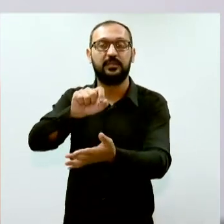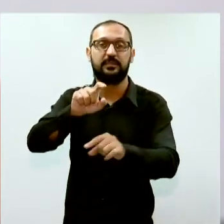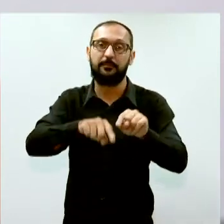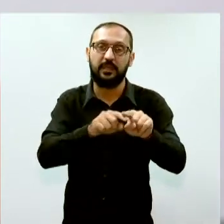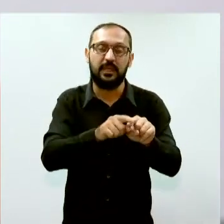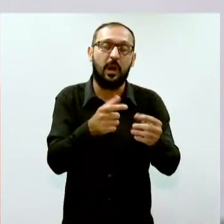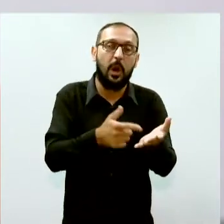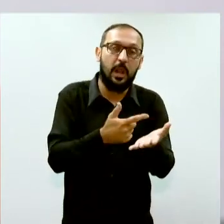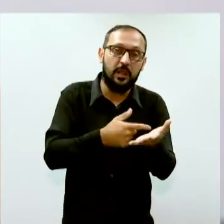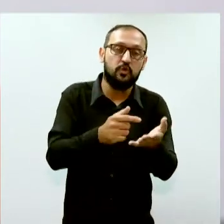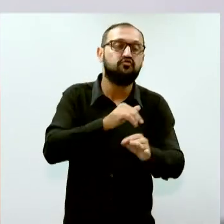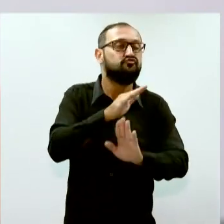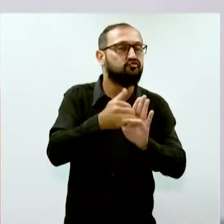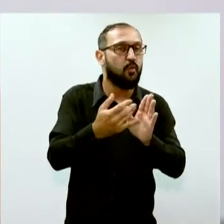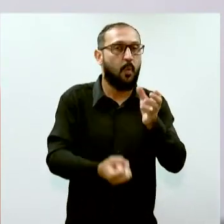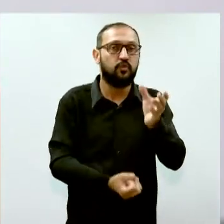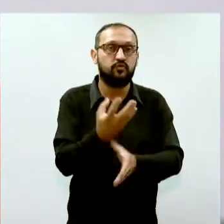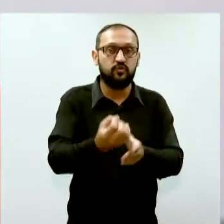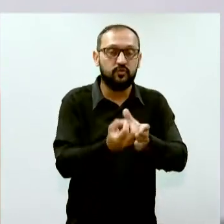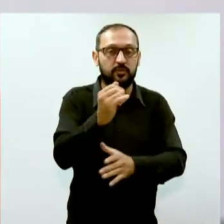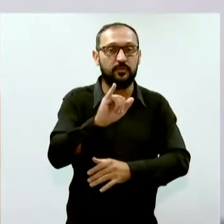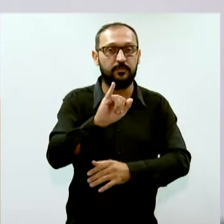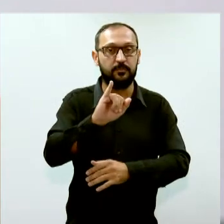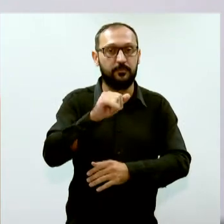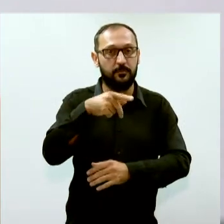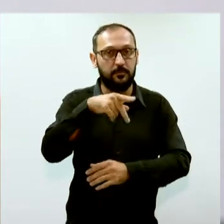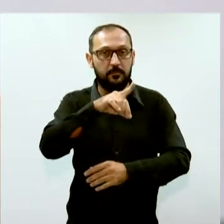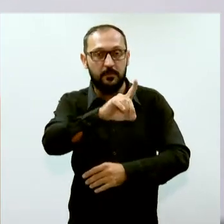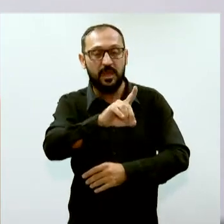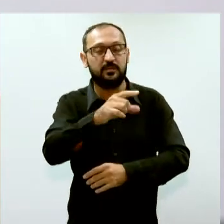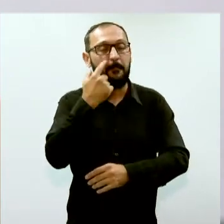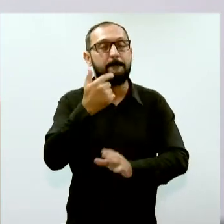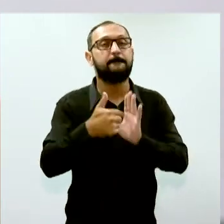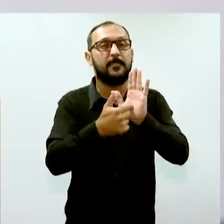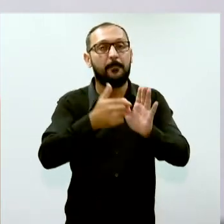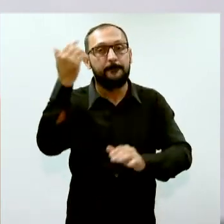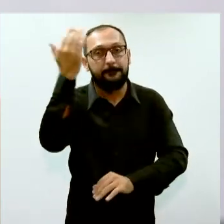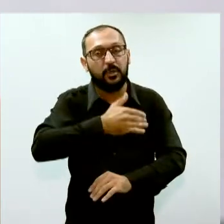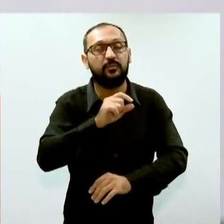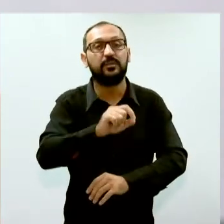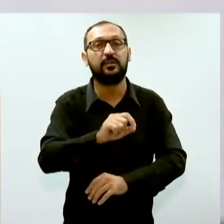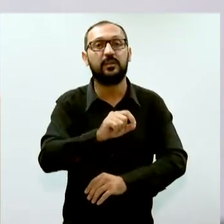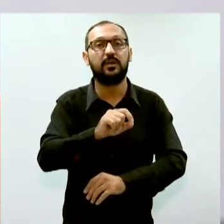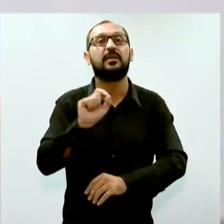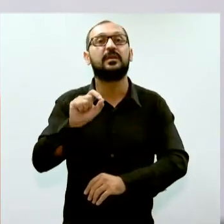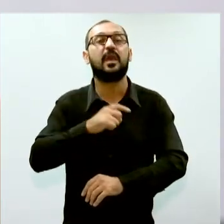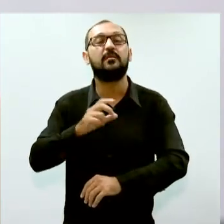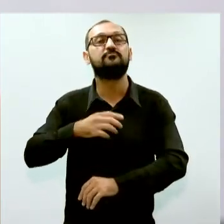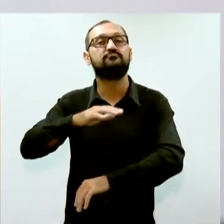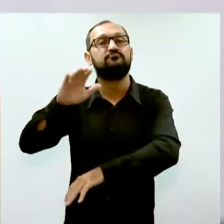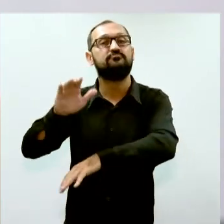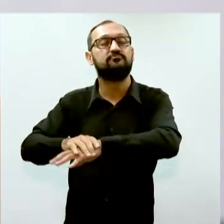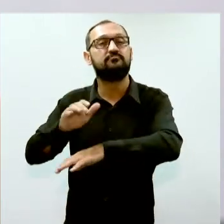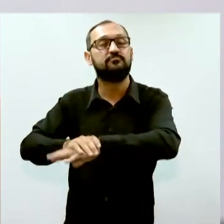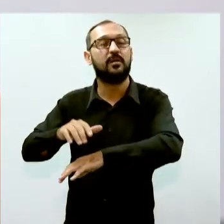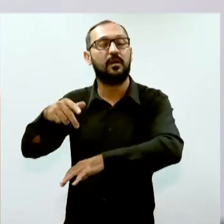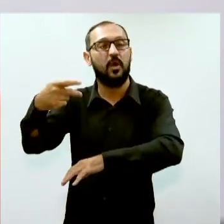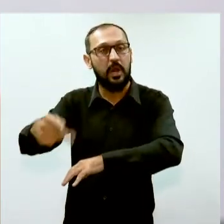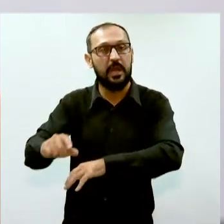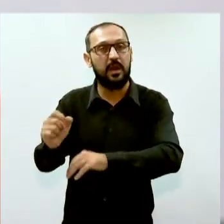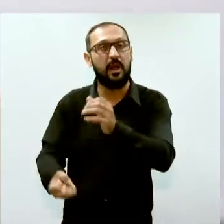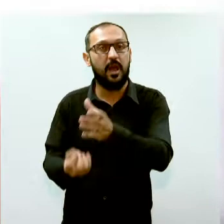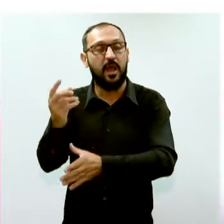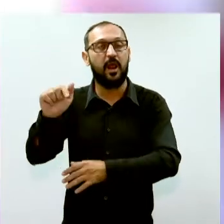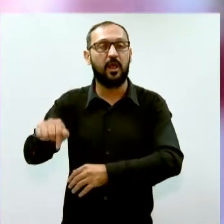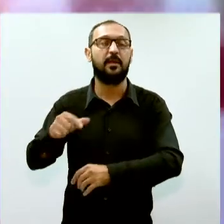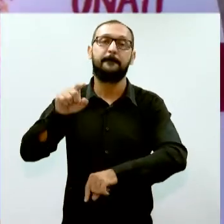outros materiais didáticos produzidos pelo IPED são provas disso. A autoria é dos professores indígenas, são eles que são autores